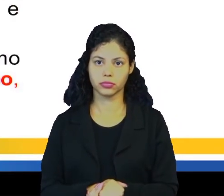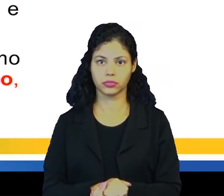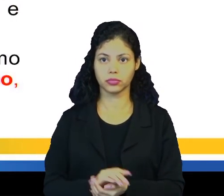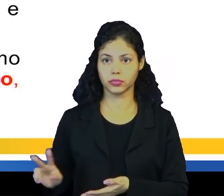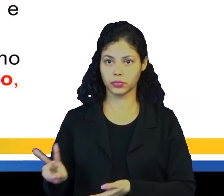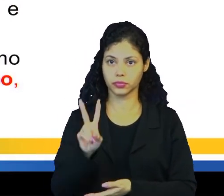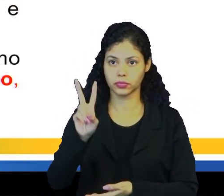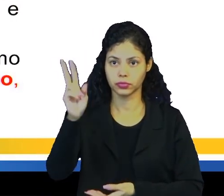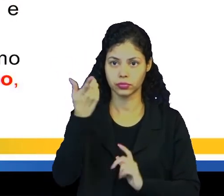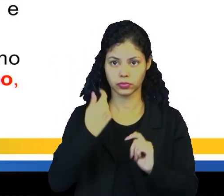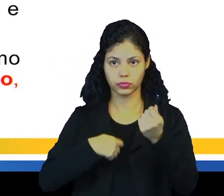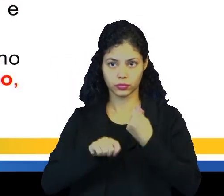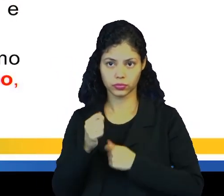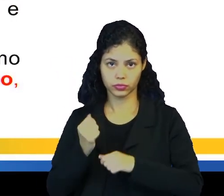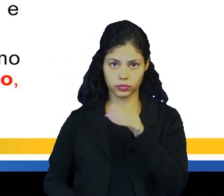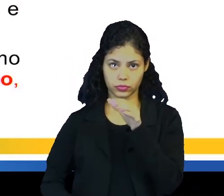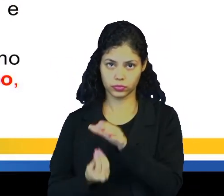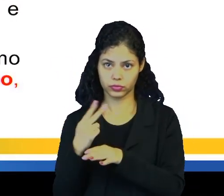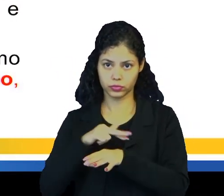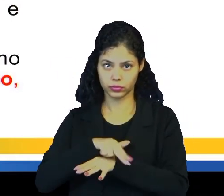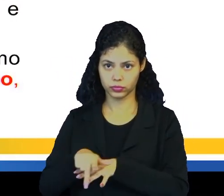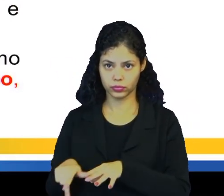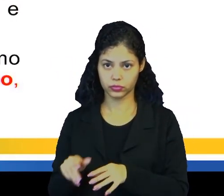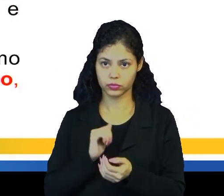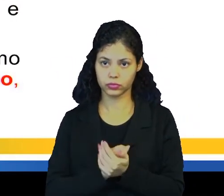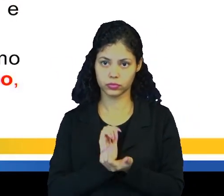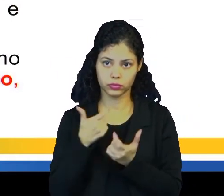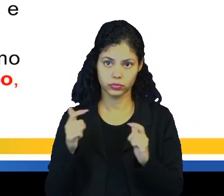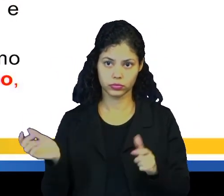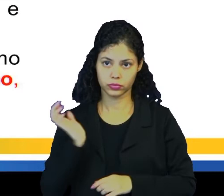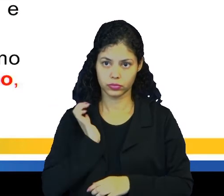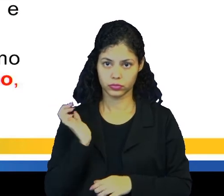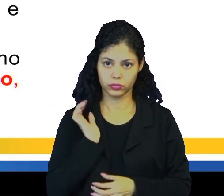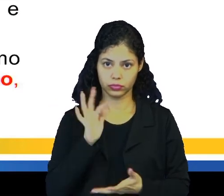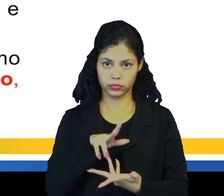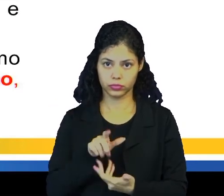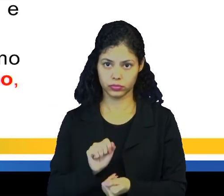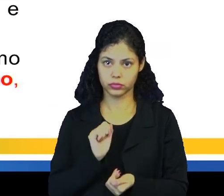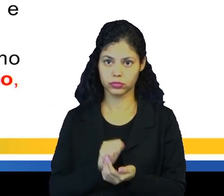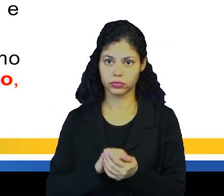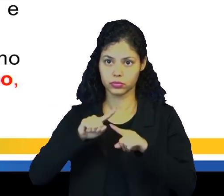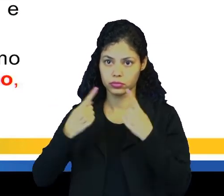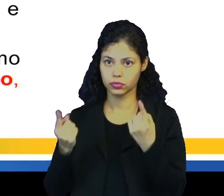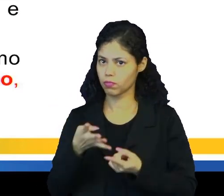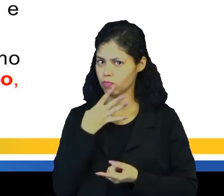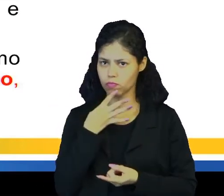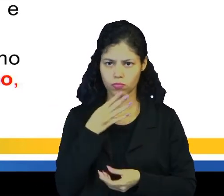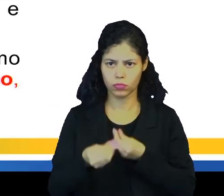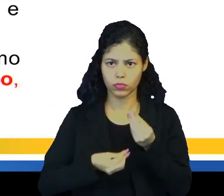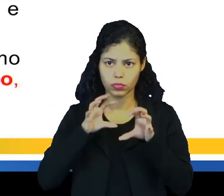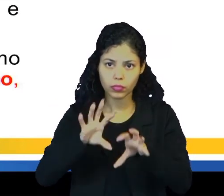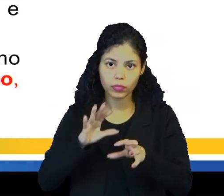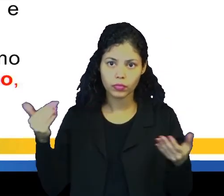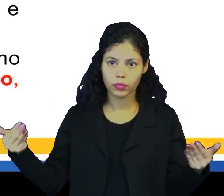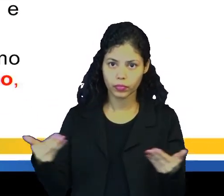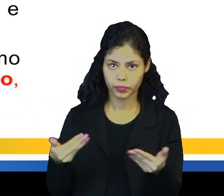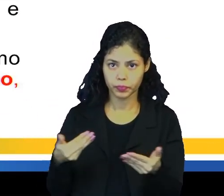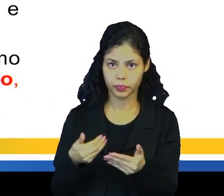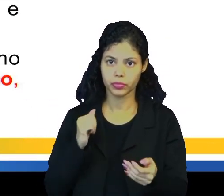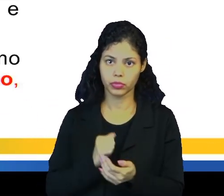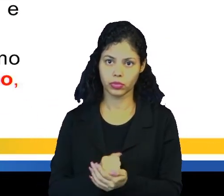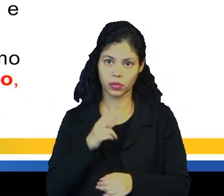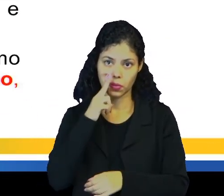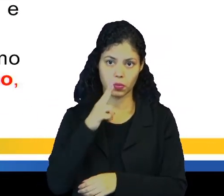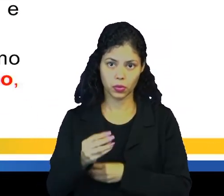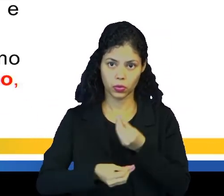O valor econômico da biodiversidade. A biodiversidade é uma das maiores riquezas do planeta, entretanto não é reconhecida como tal. Atualmente,